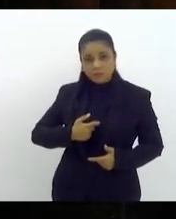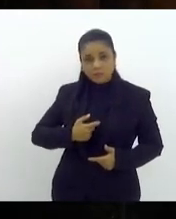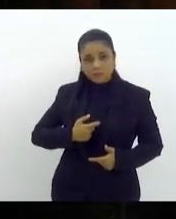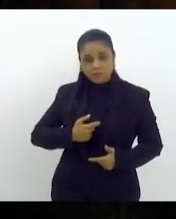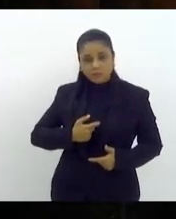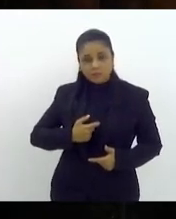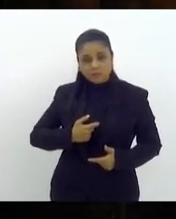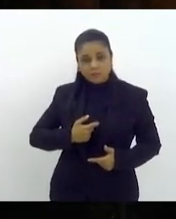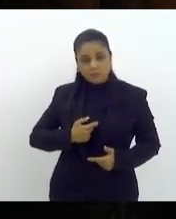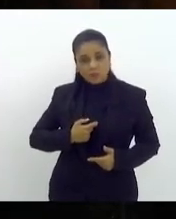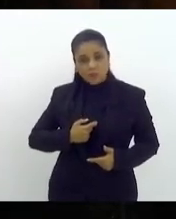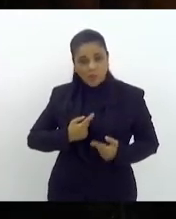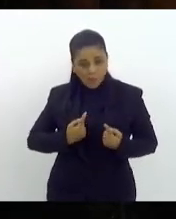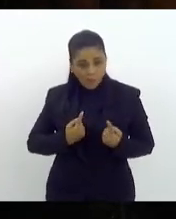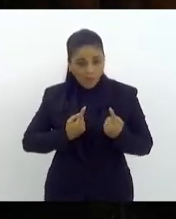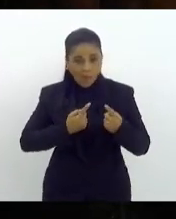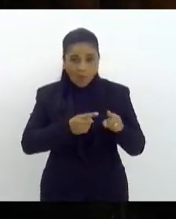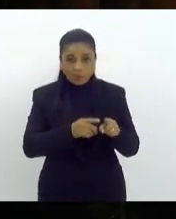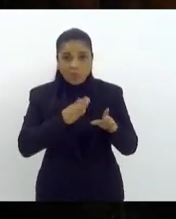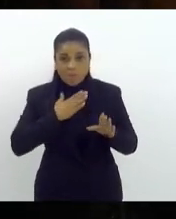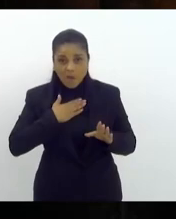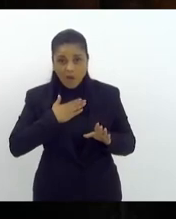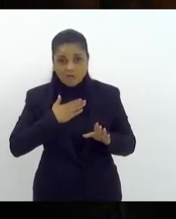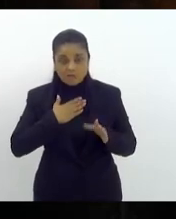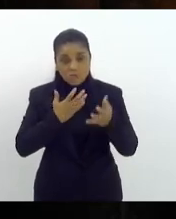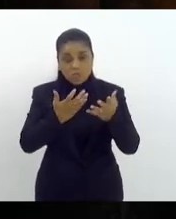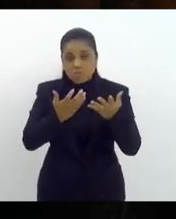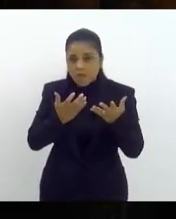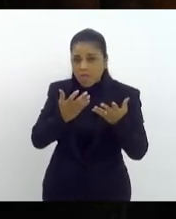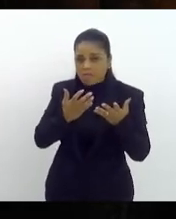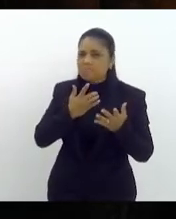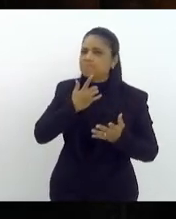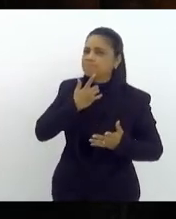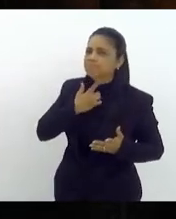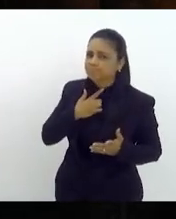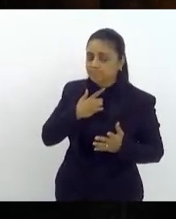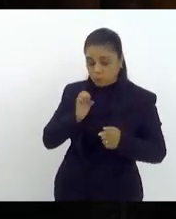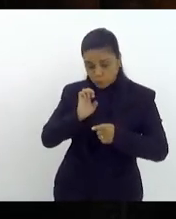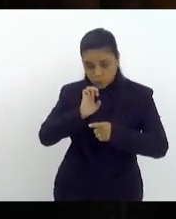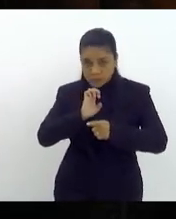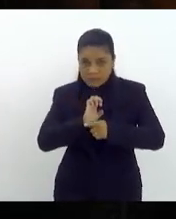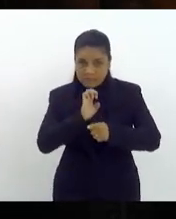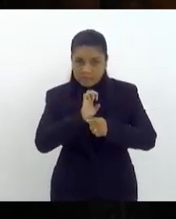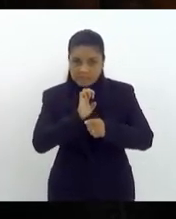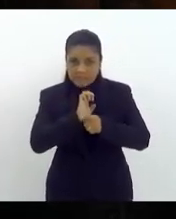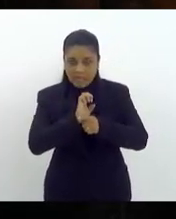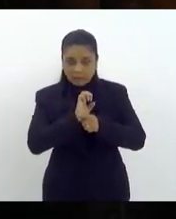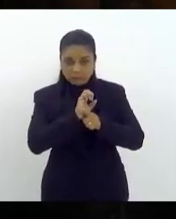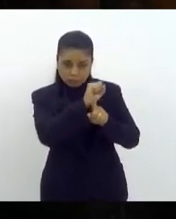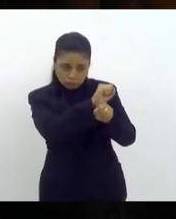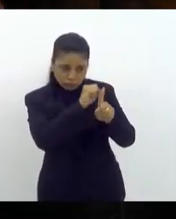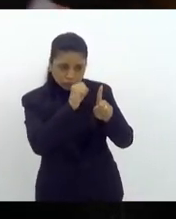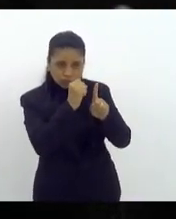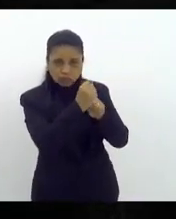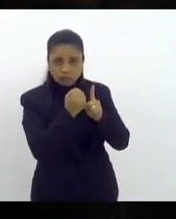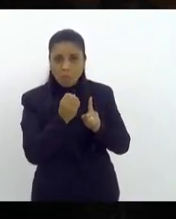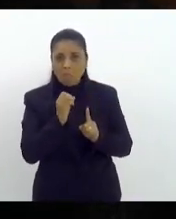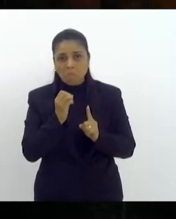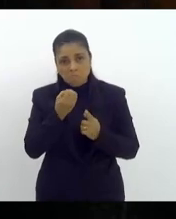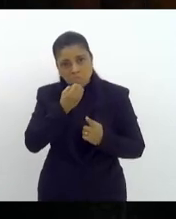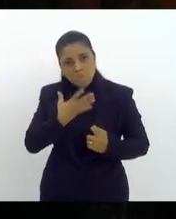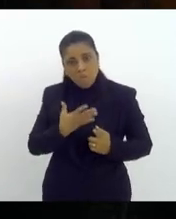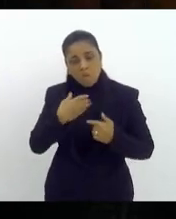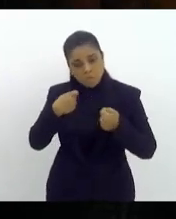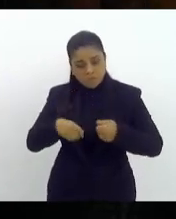mas se eu quero e almejo um estado de bem-estar social tem que ter